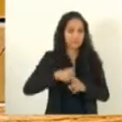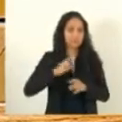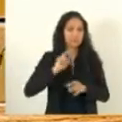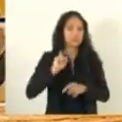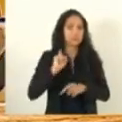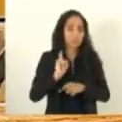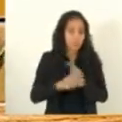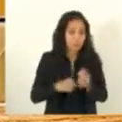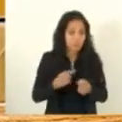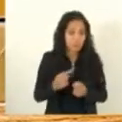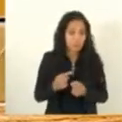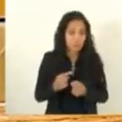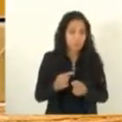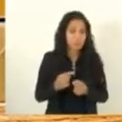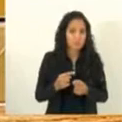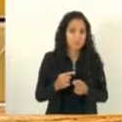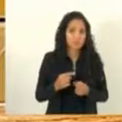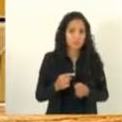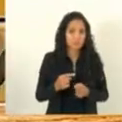Posteriormente,